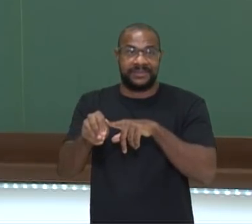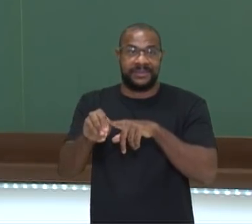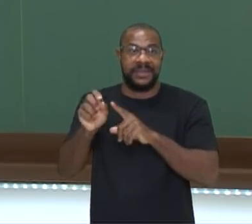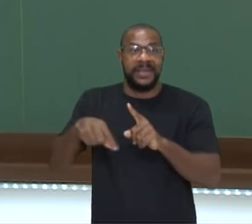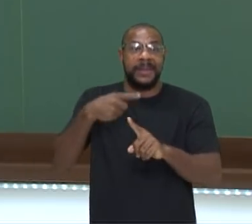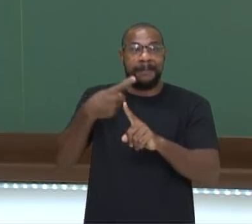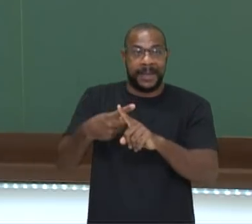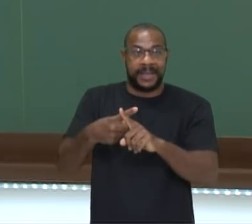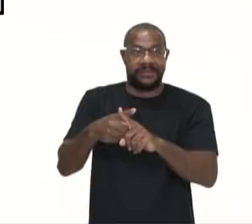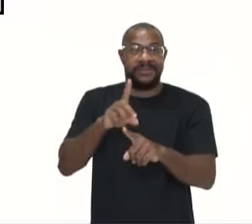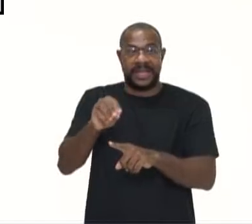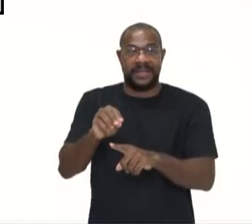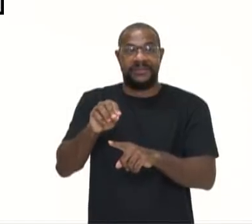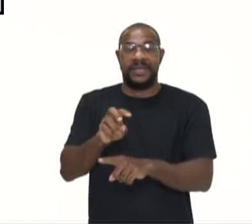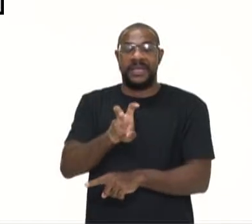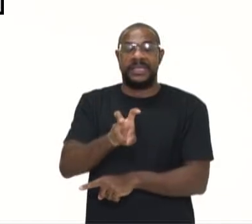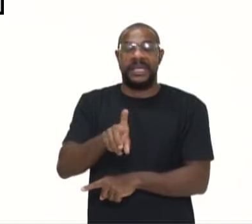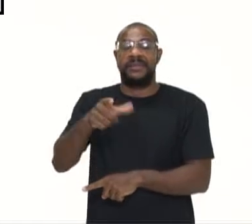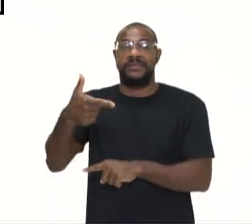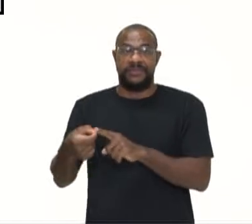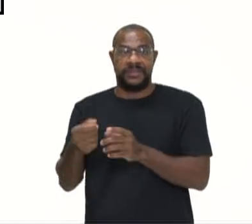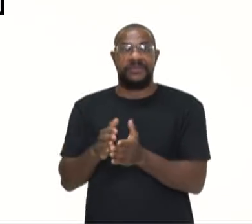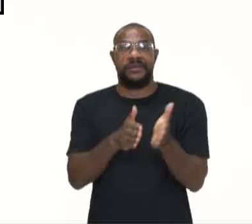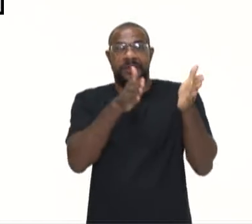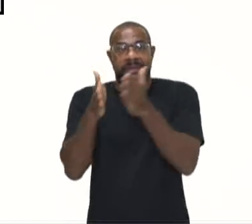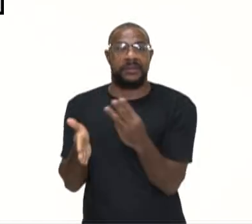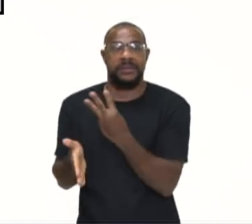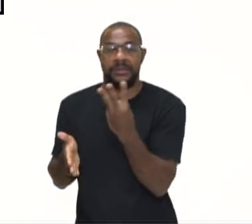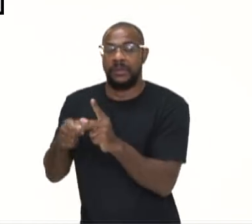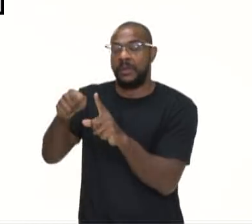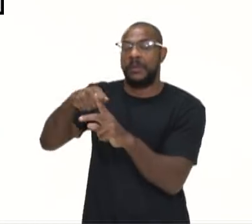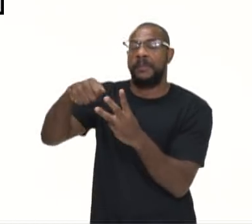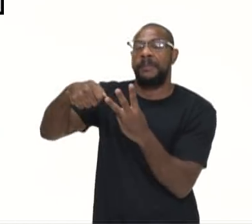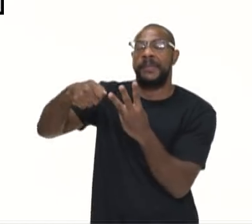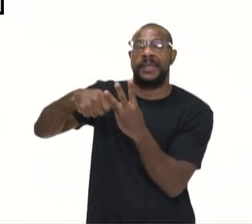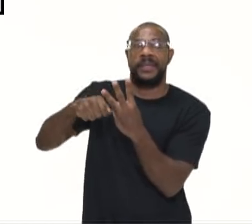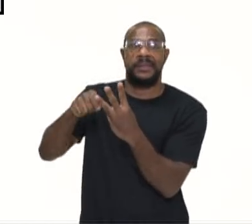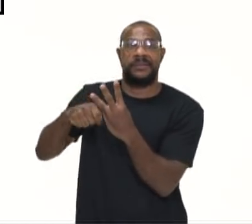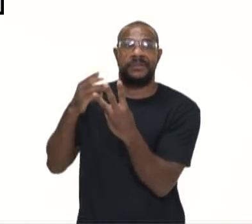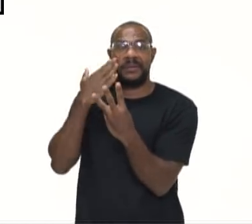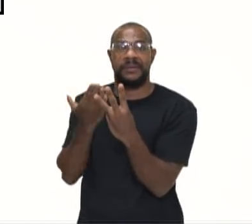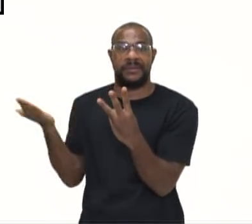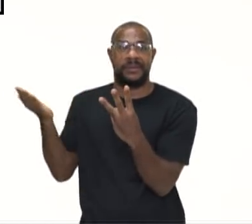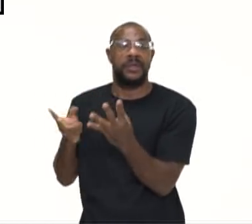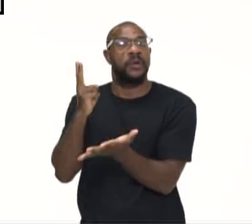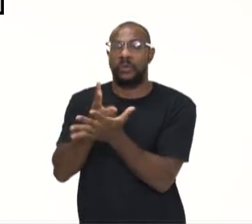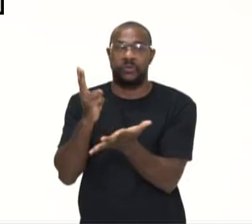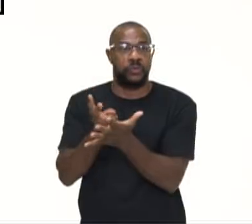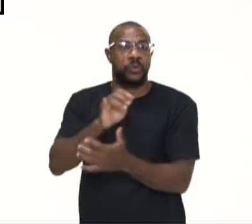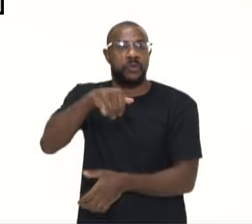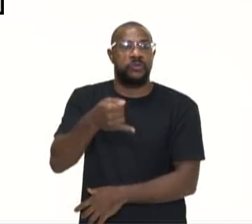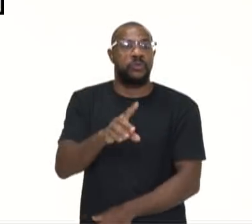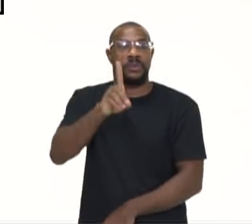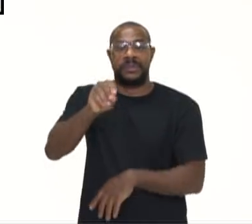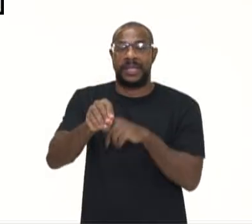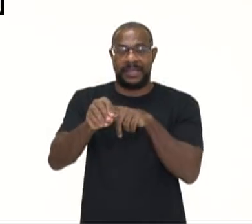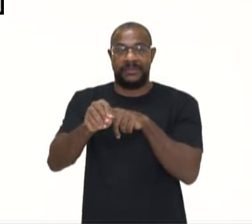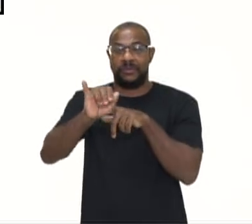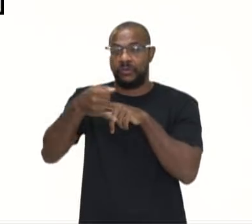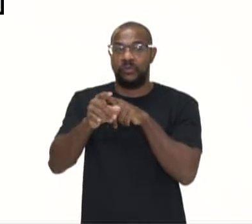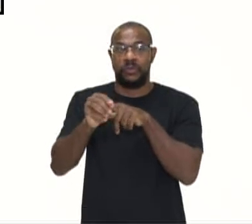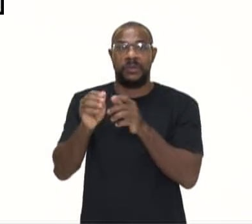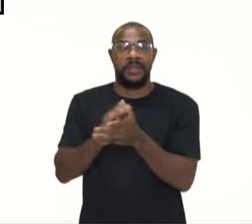O cálculo do segundo mês, também com 2%, o juro continua sendo 10, porque é juro simples, mas agora eu tenho